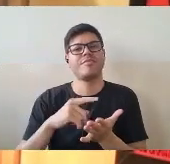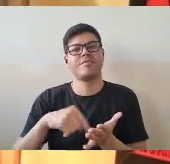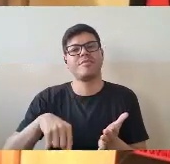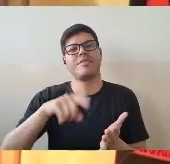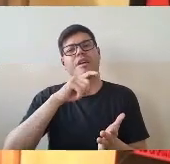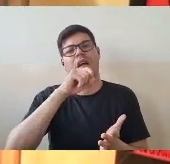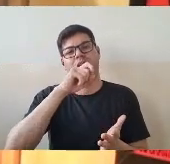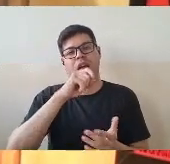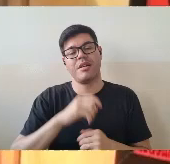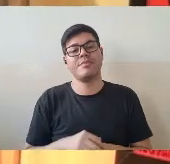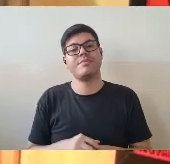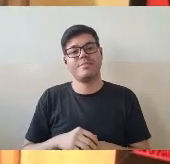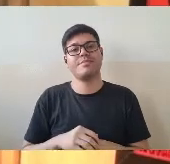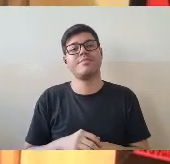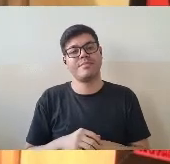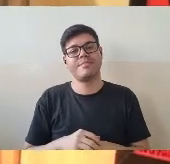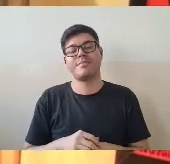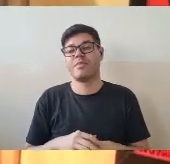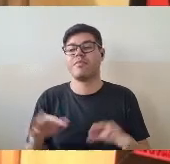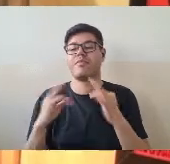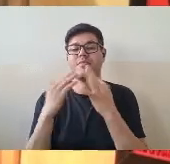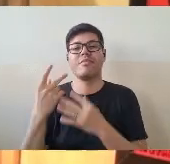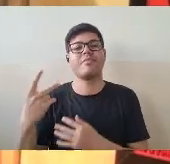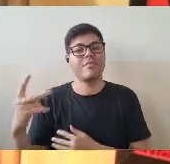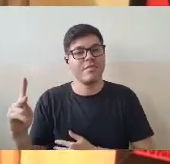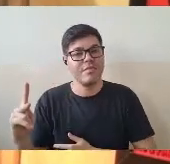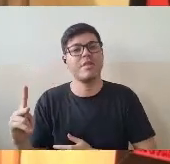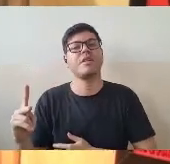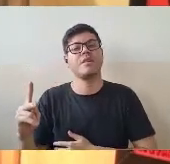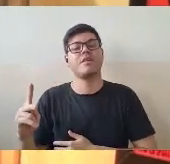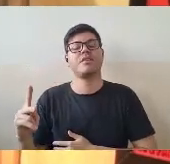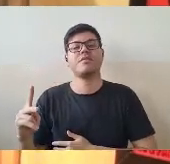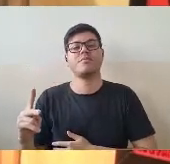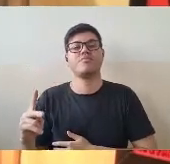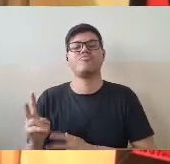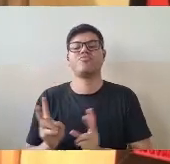história e está trabalhando como nunca. Não pergunta a idade, que eu acho feio, mas...